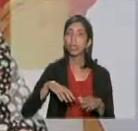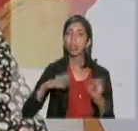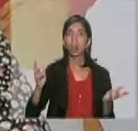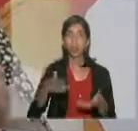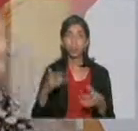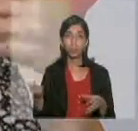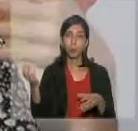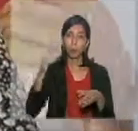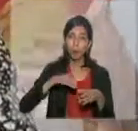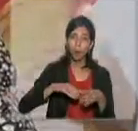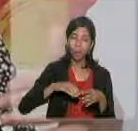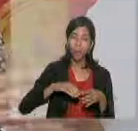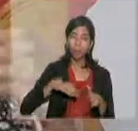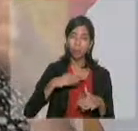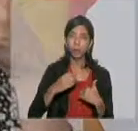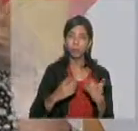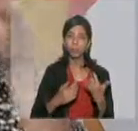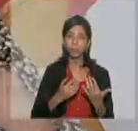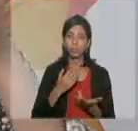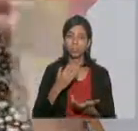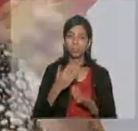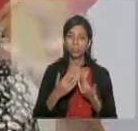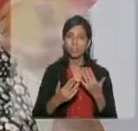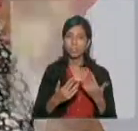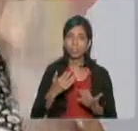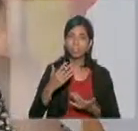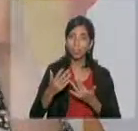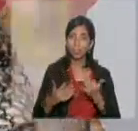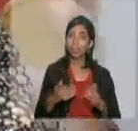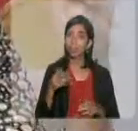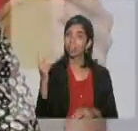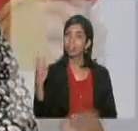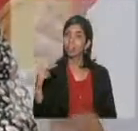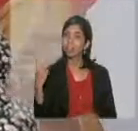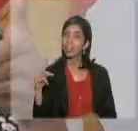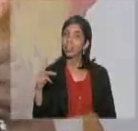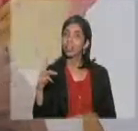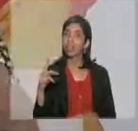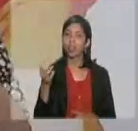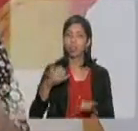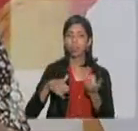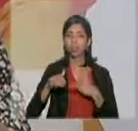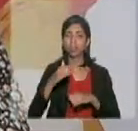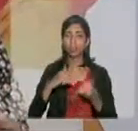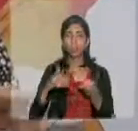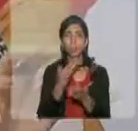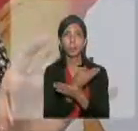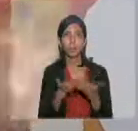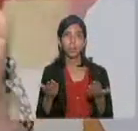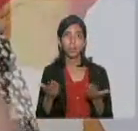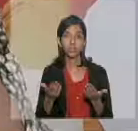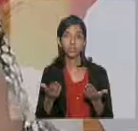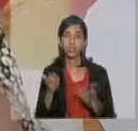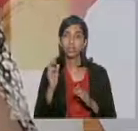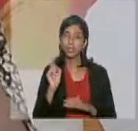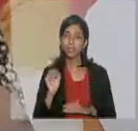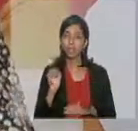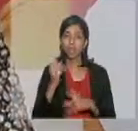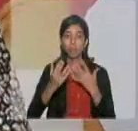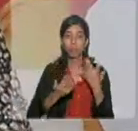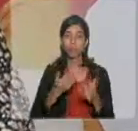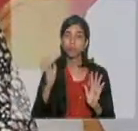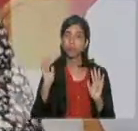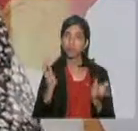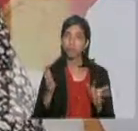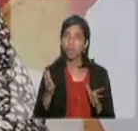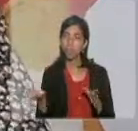legume e vai aquecendo a água, a passagem do nutriente para a água é maior. Se a gente já coloca com a água fervendo, a gente